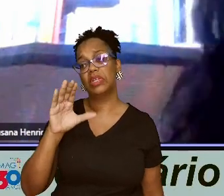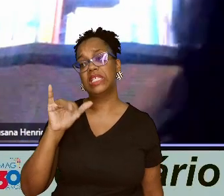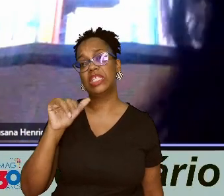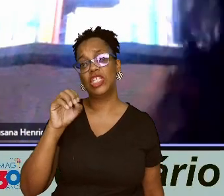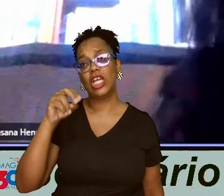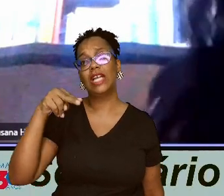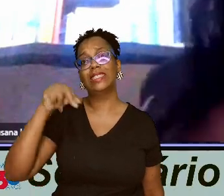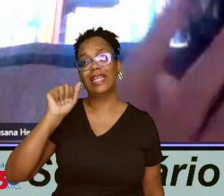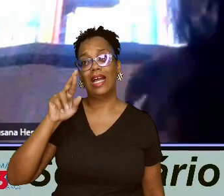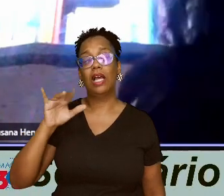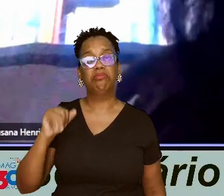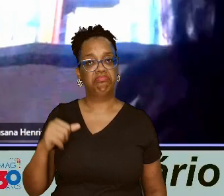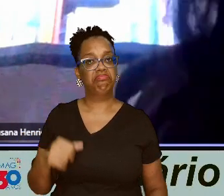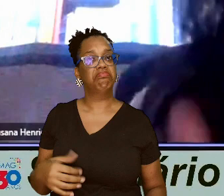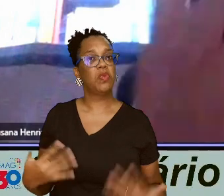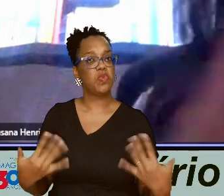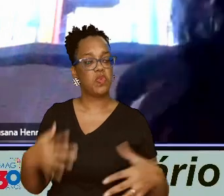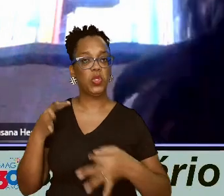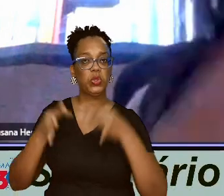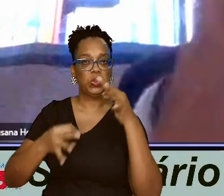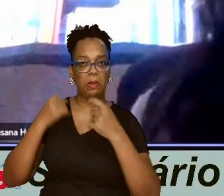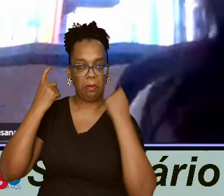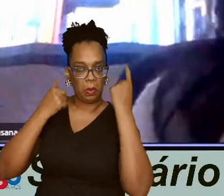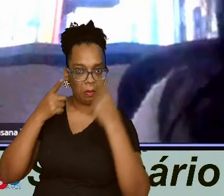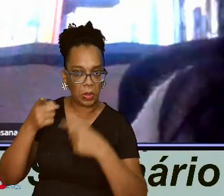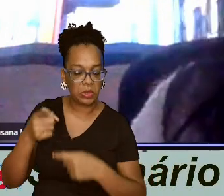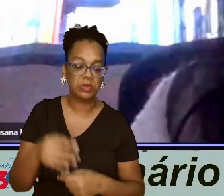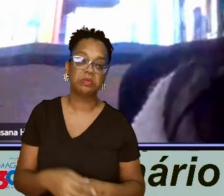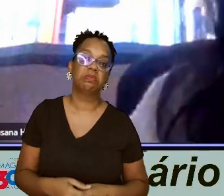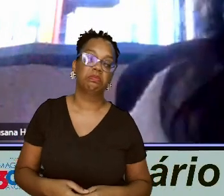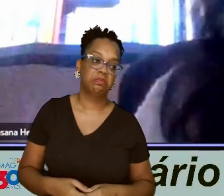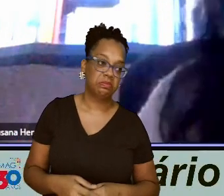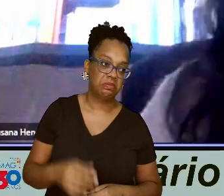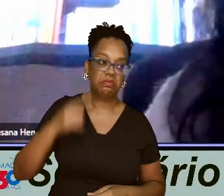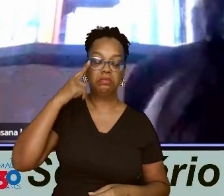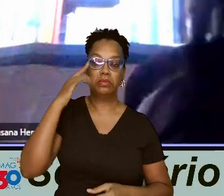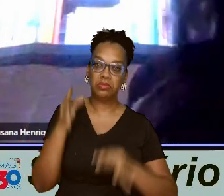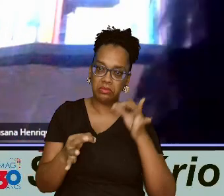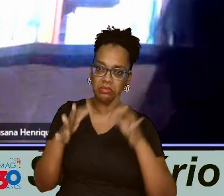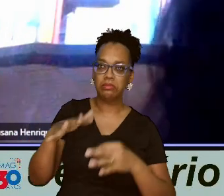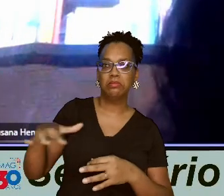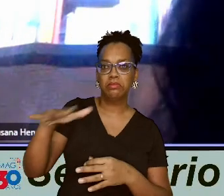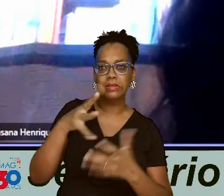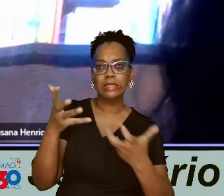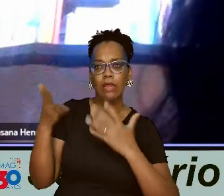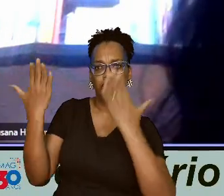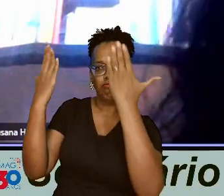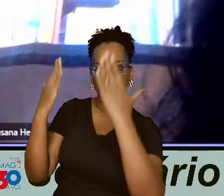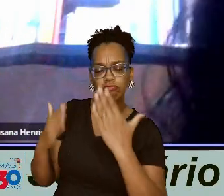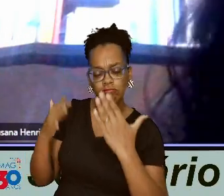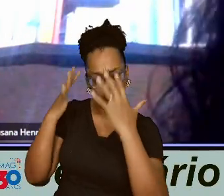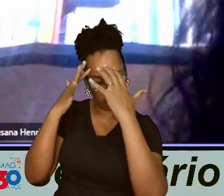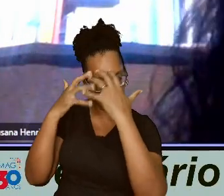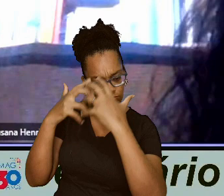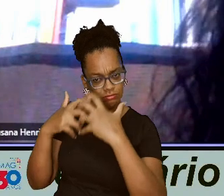o judiciário está preocupado com isso, e o judiciário está querendo pegar os seus bancos de dados e pensar